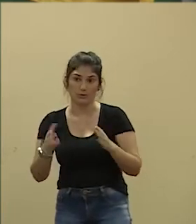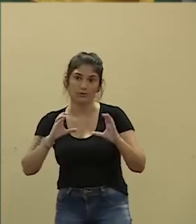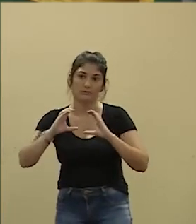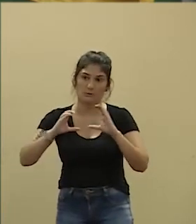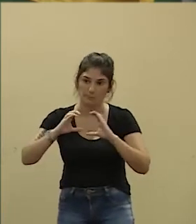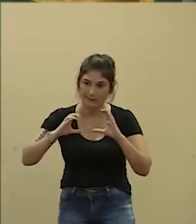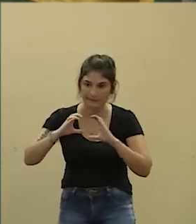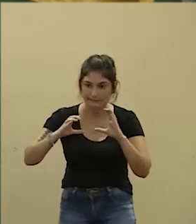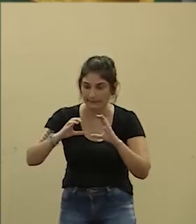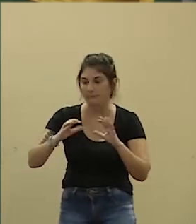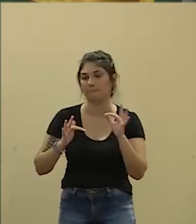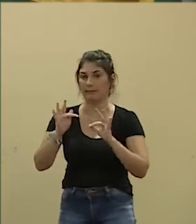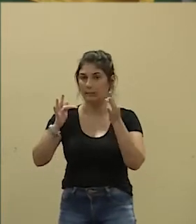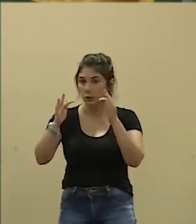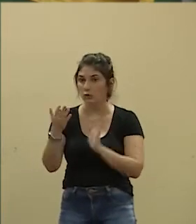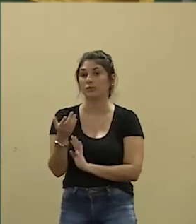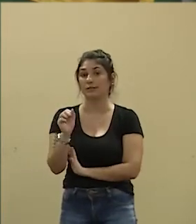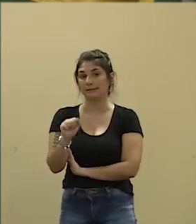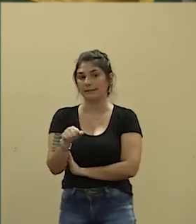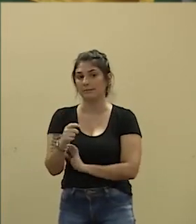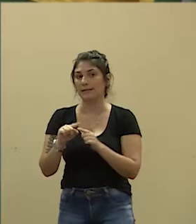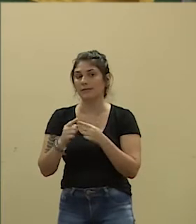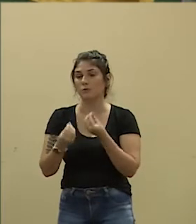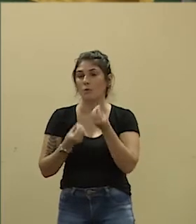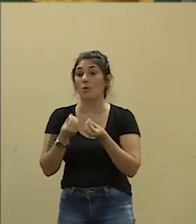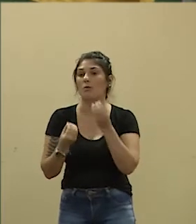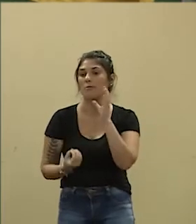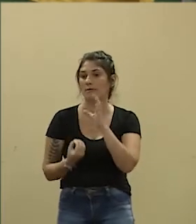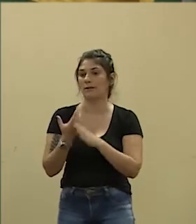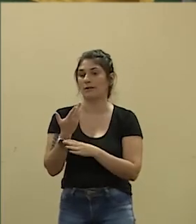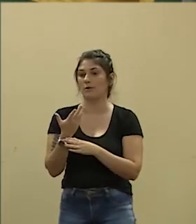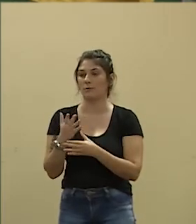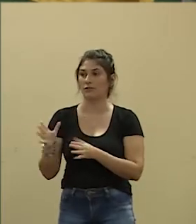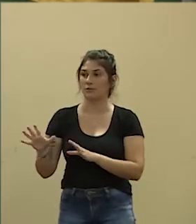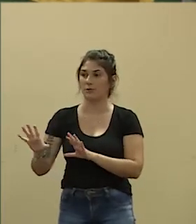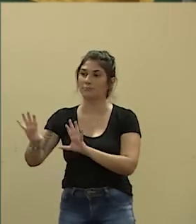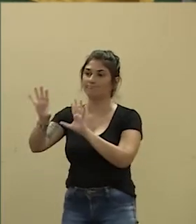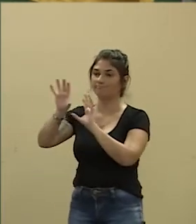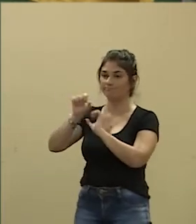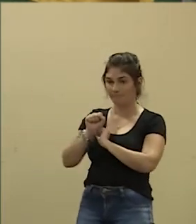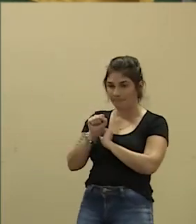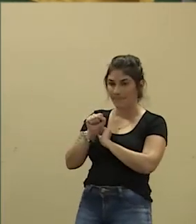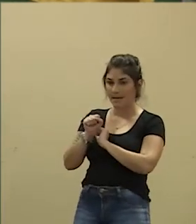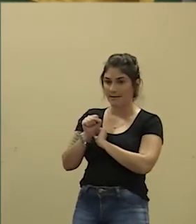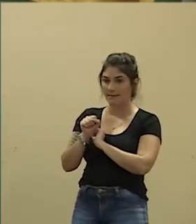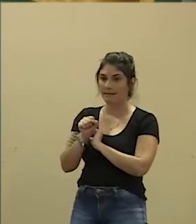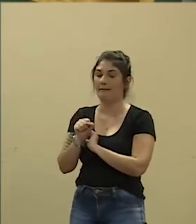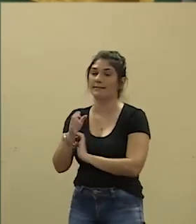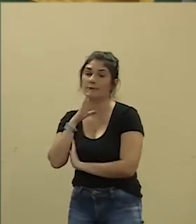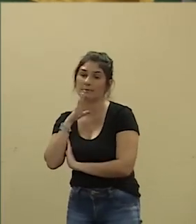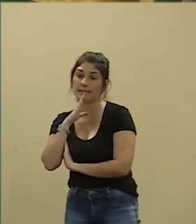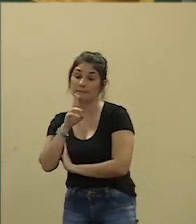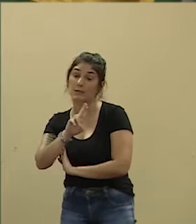e tudo mais mas como que a gente pode é se empoderar é desses meios para poder ter uma certa autonomia